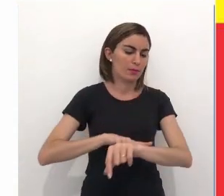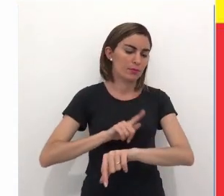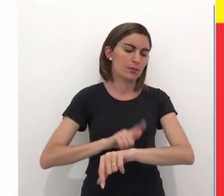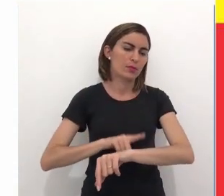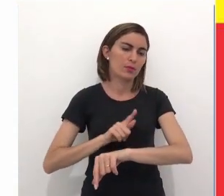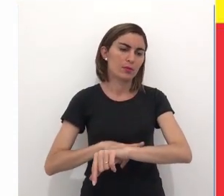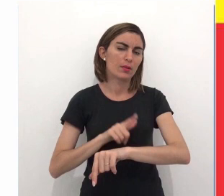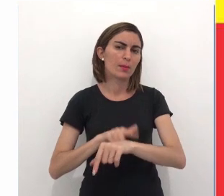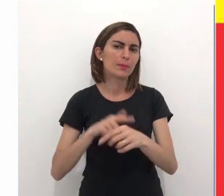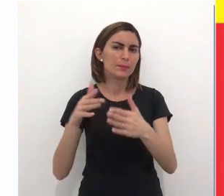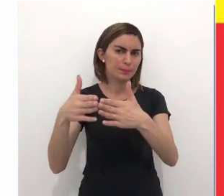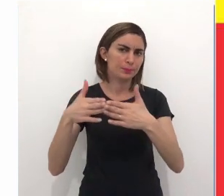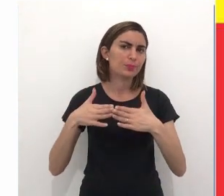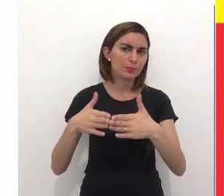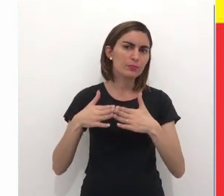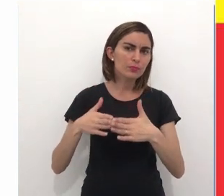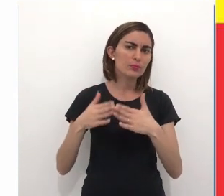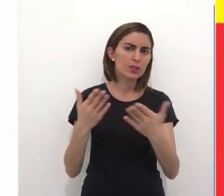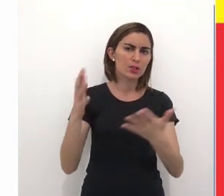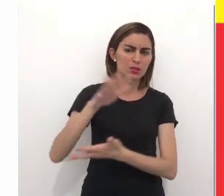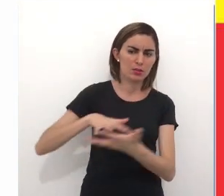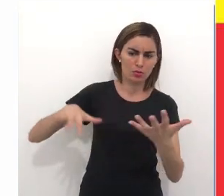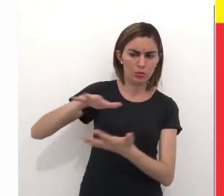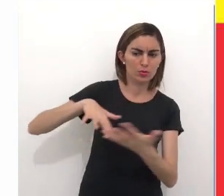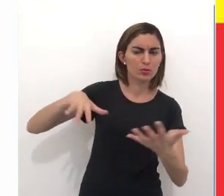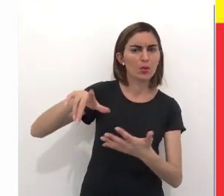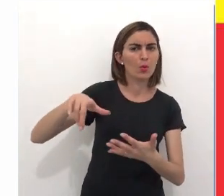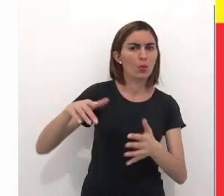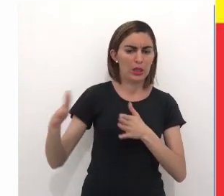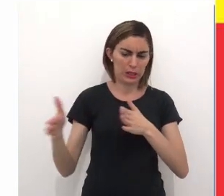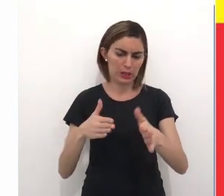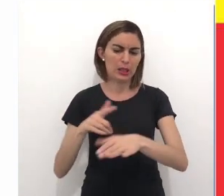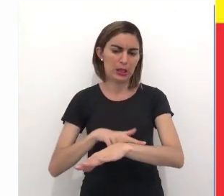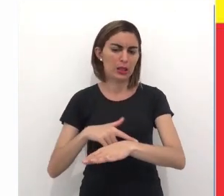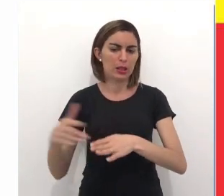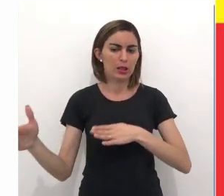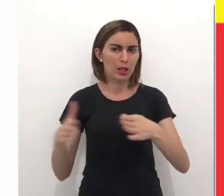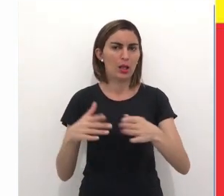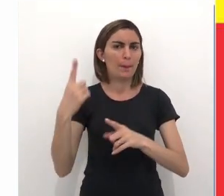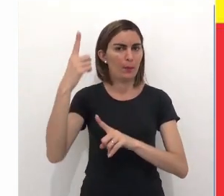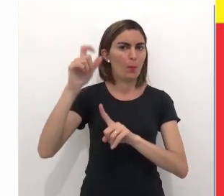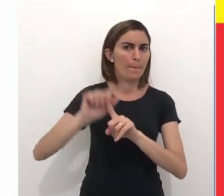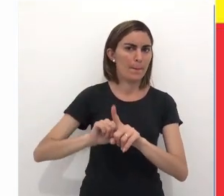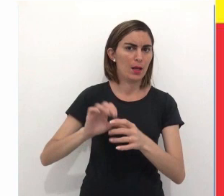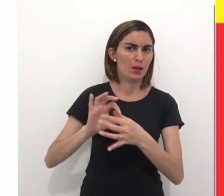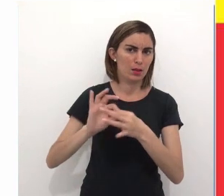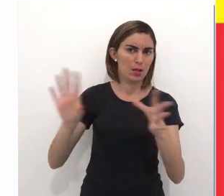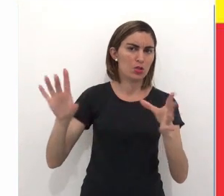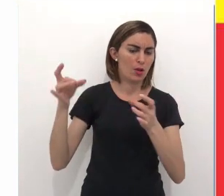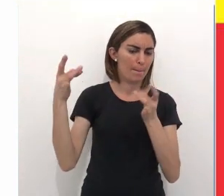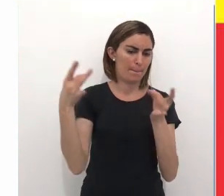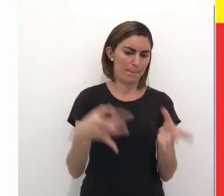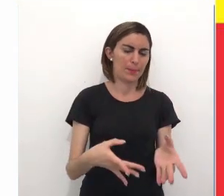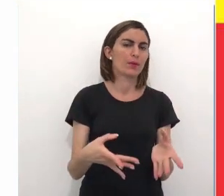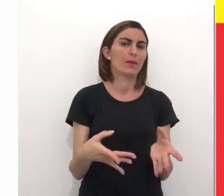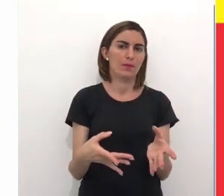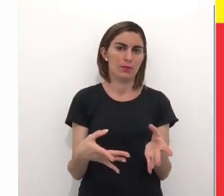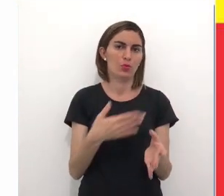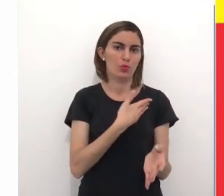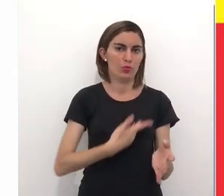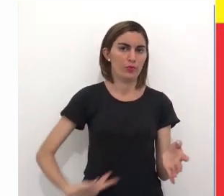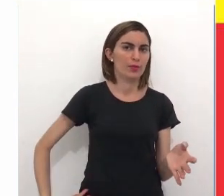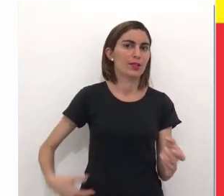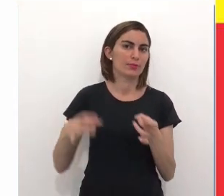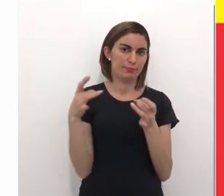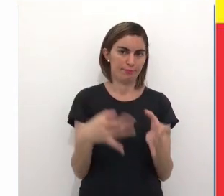ganhar tempo, solicitando o que aos revoltosos um prazo de 1 mês para deixar o poder ou o